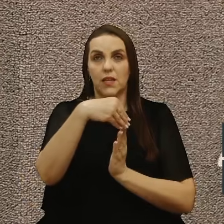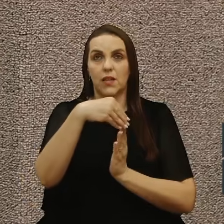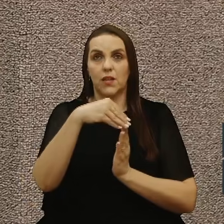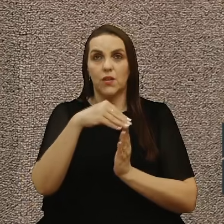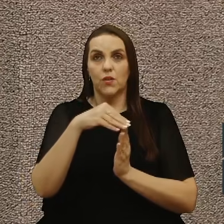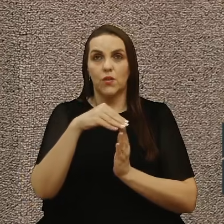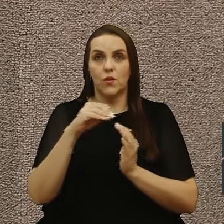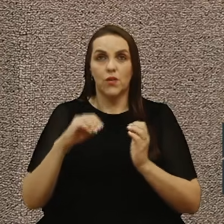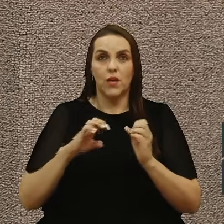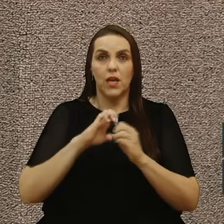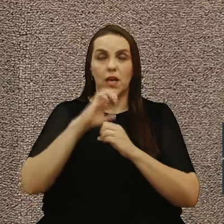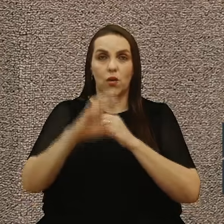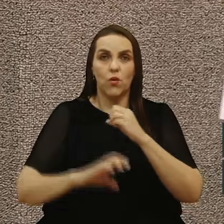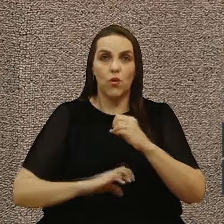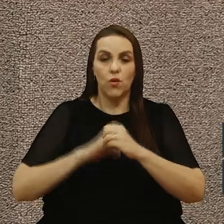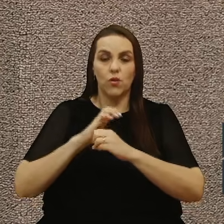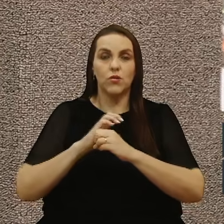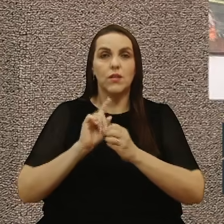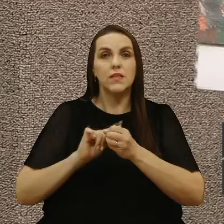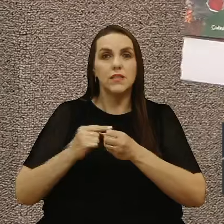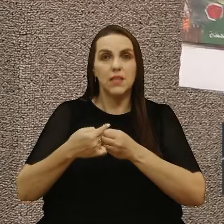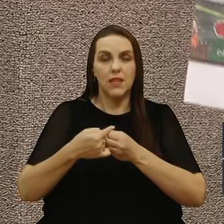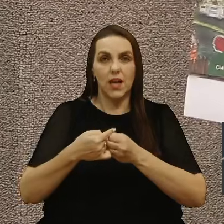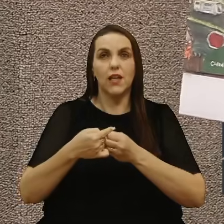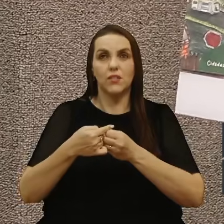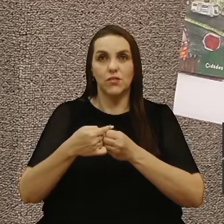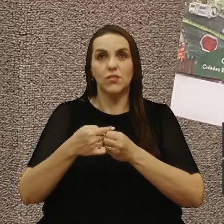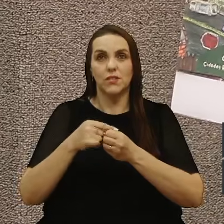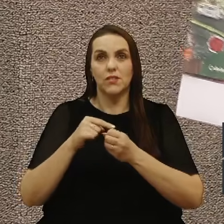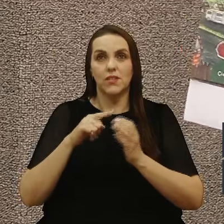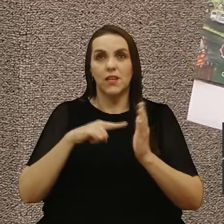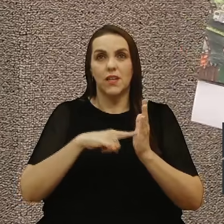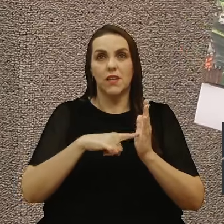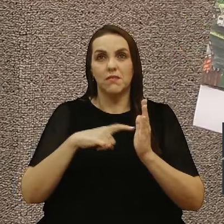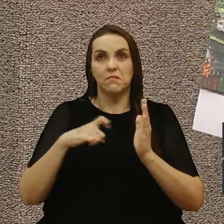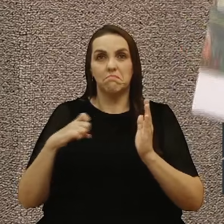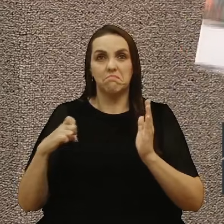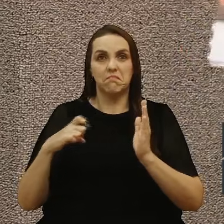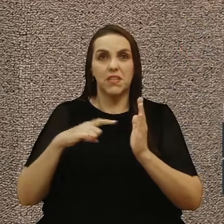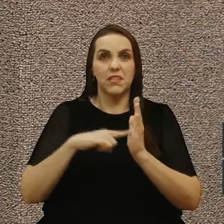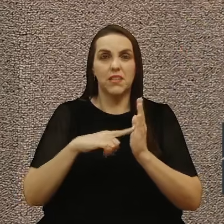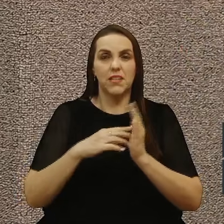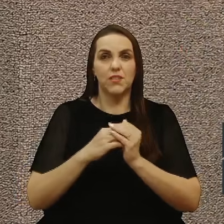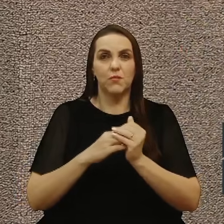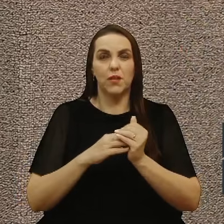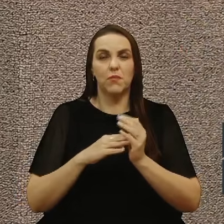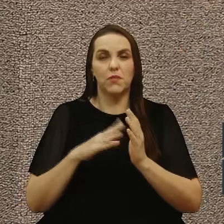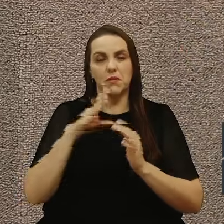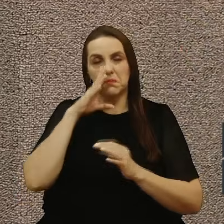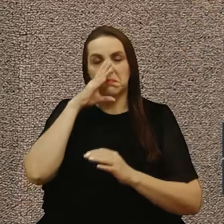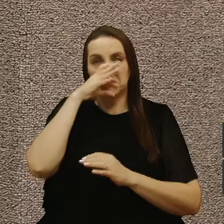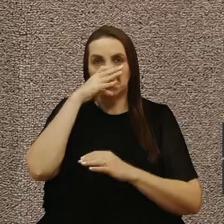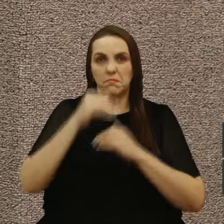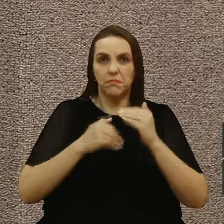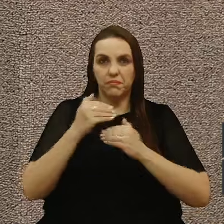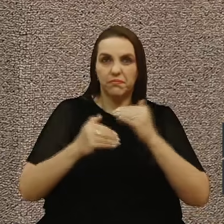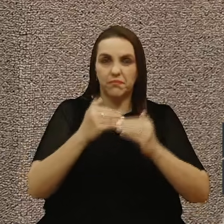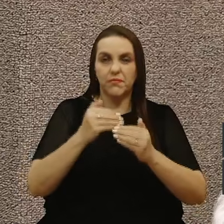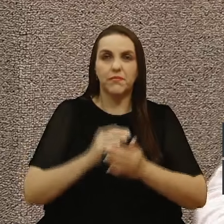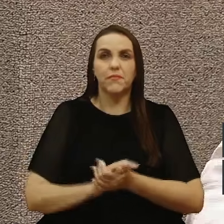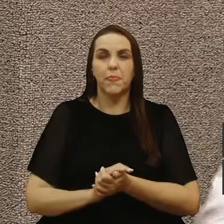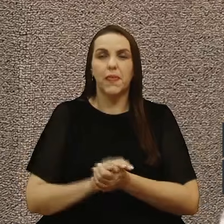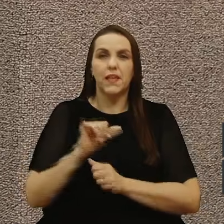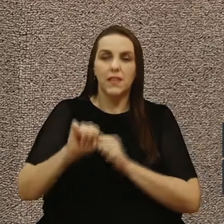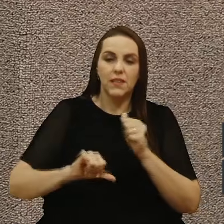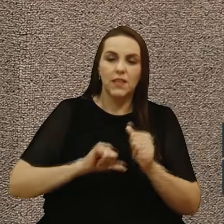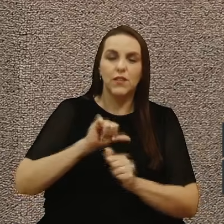de cidades resilientes. Não sei qual cidade utilizaram como base, mas espero que tenham tentado transformar